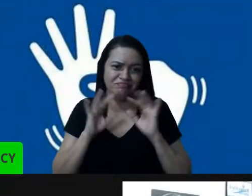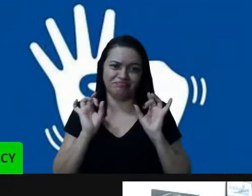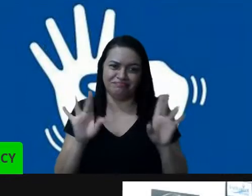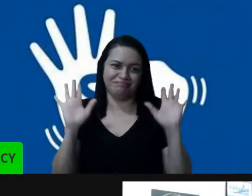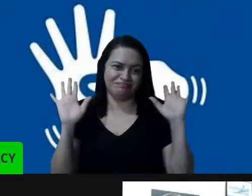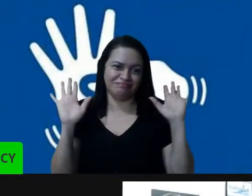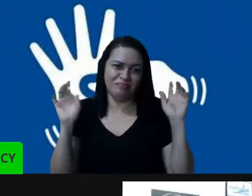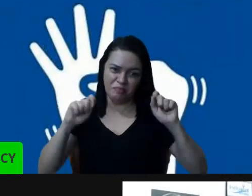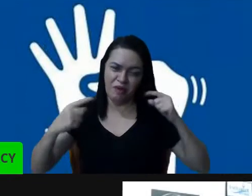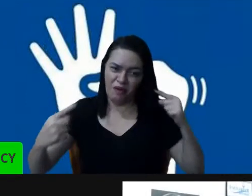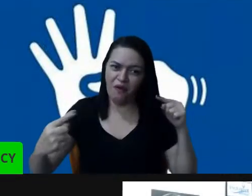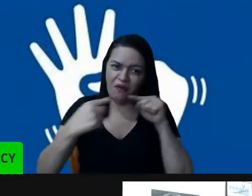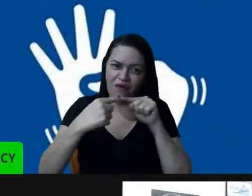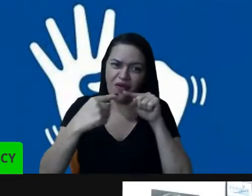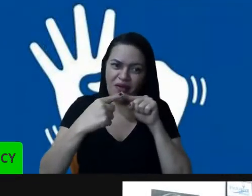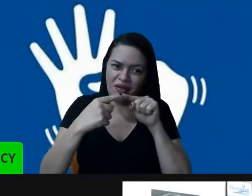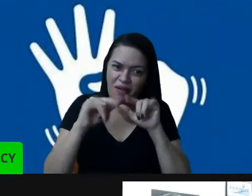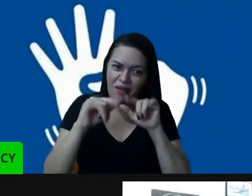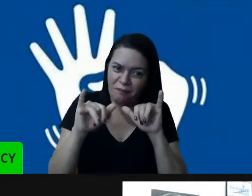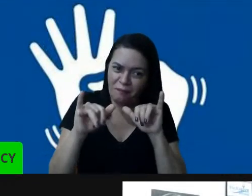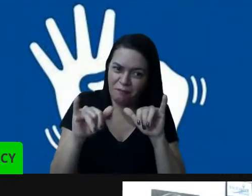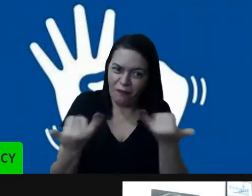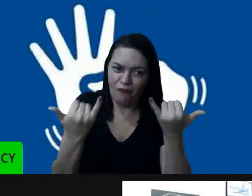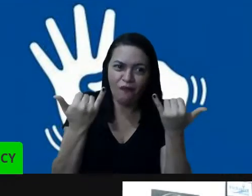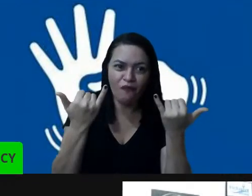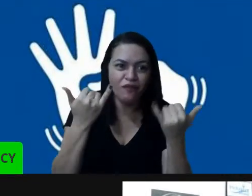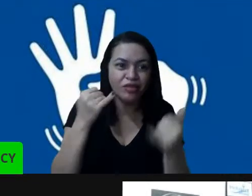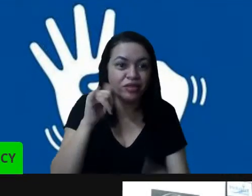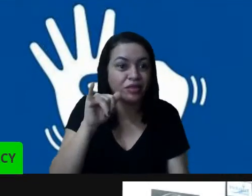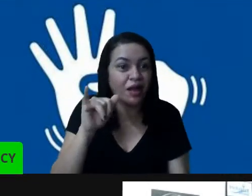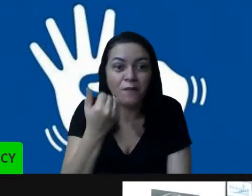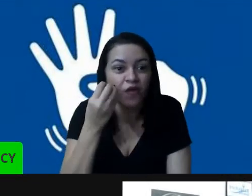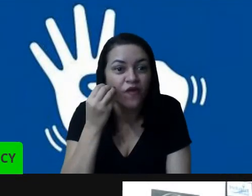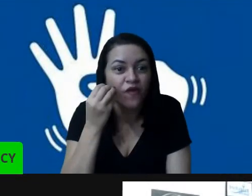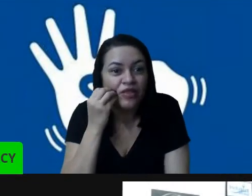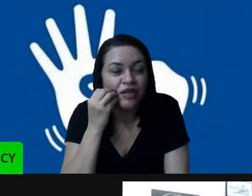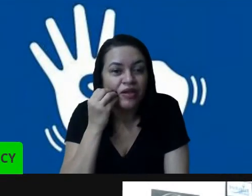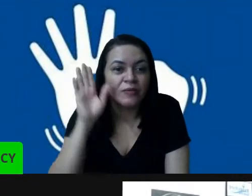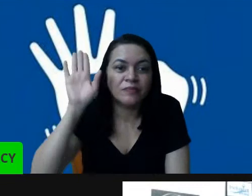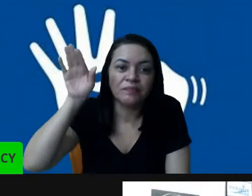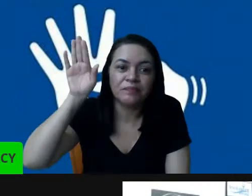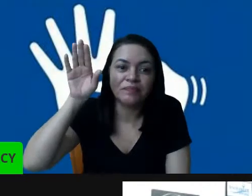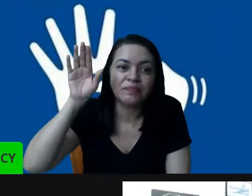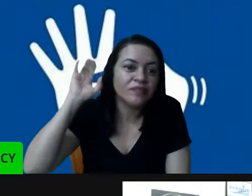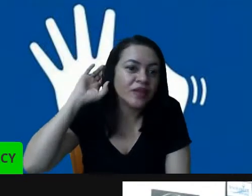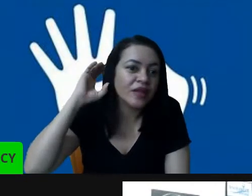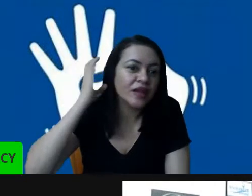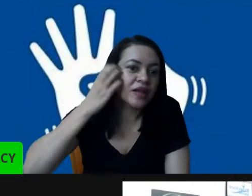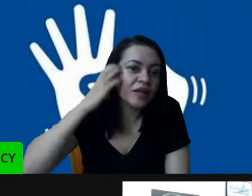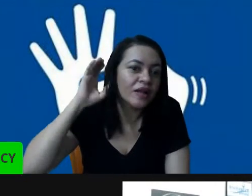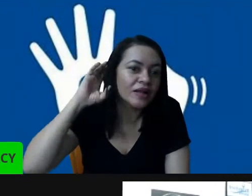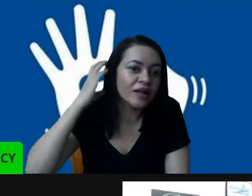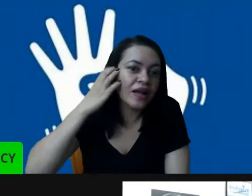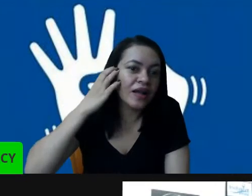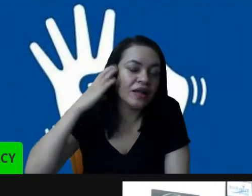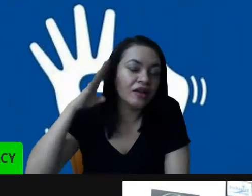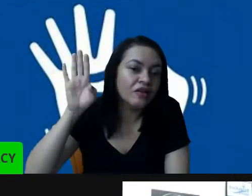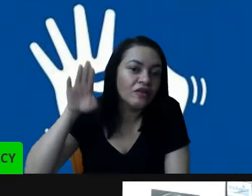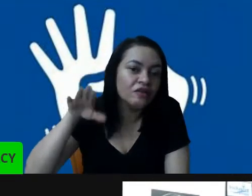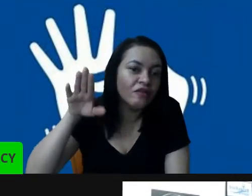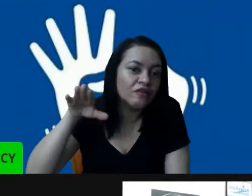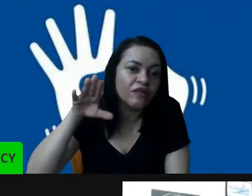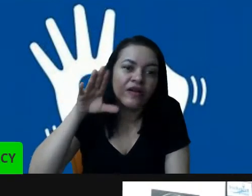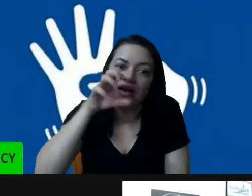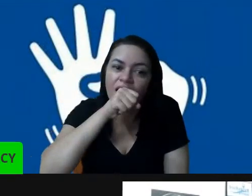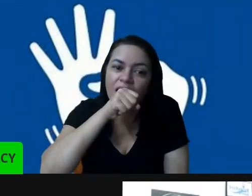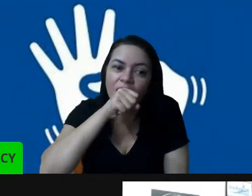já aproveito. Aproveitar que tem muita gente. Eu já aproveito. Carlivan, Não, pode falar, pode. aproveitar rapidinho, deixa eu te